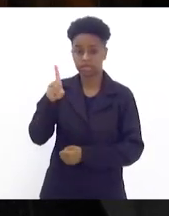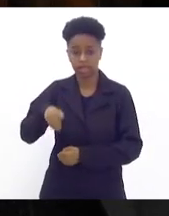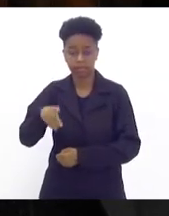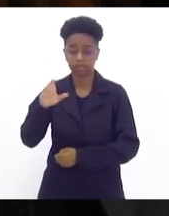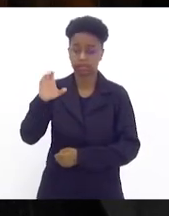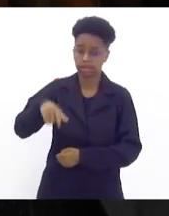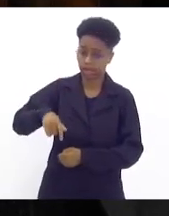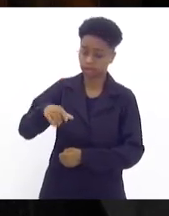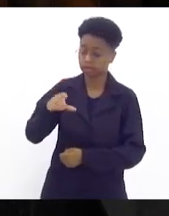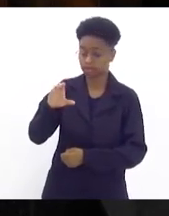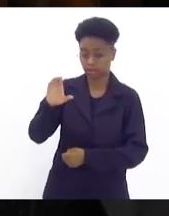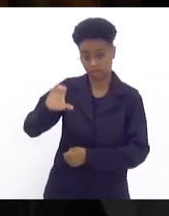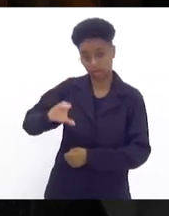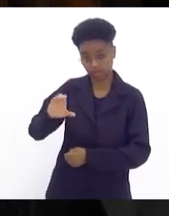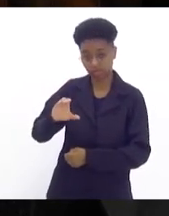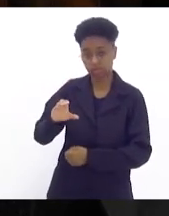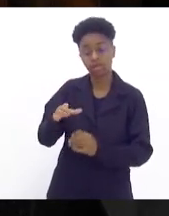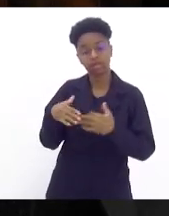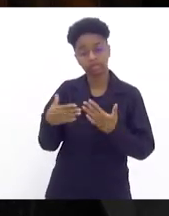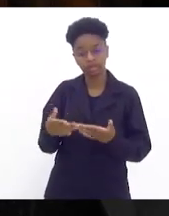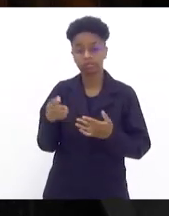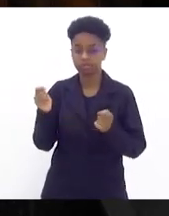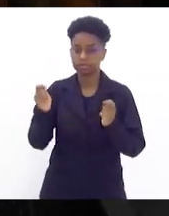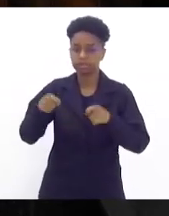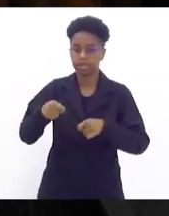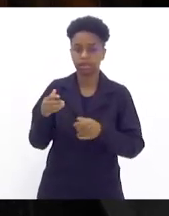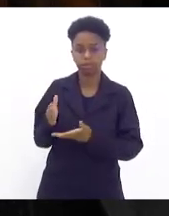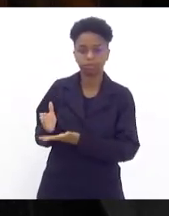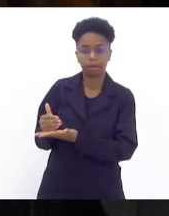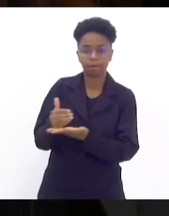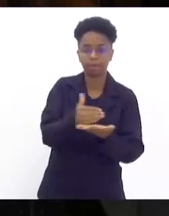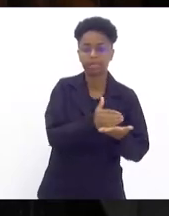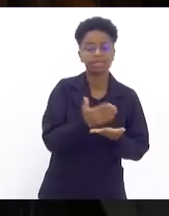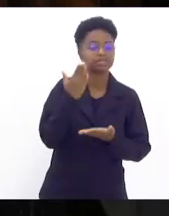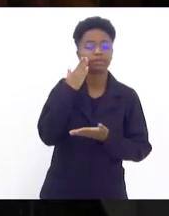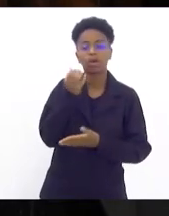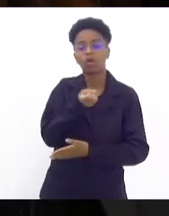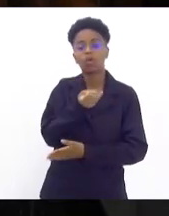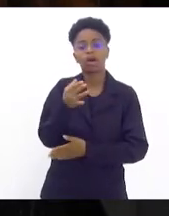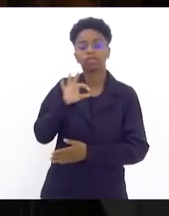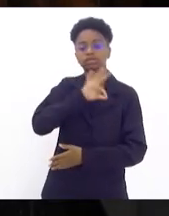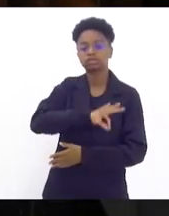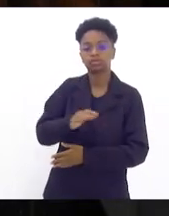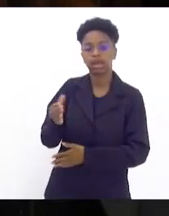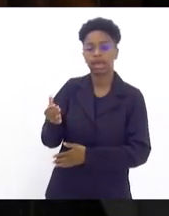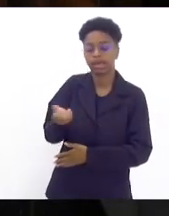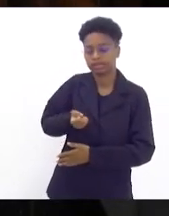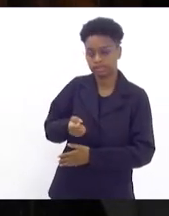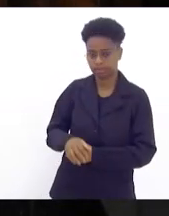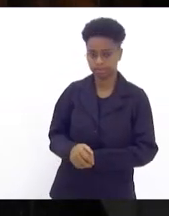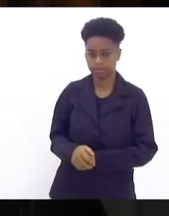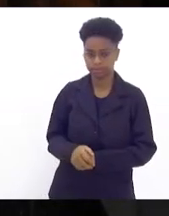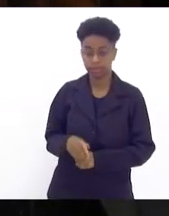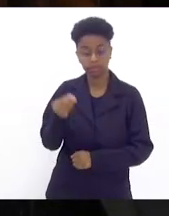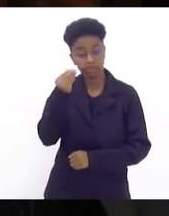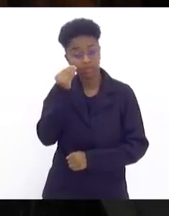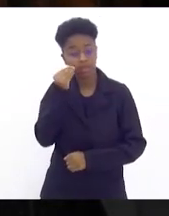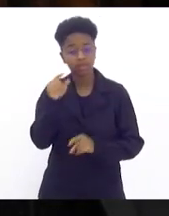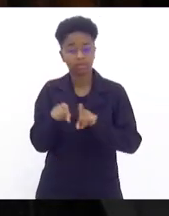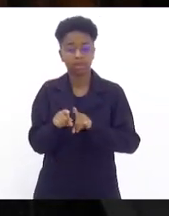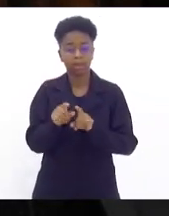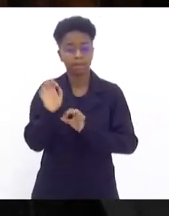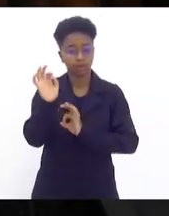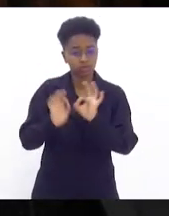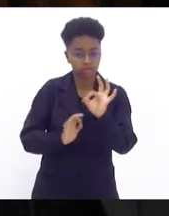tem como rastrear forrativamente o tamanho dessa economia informal e buscar projetos para